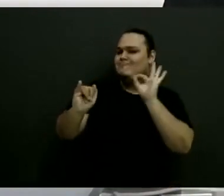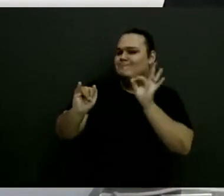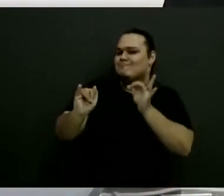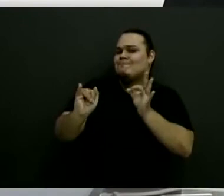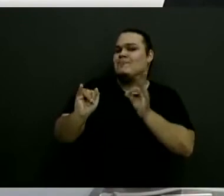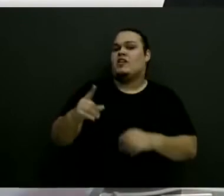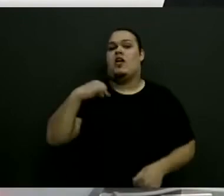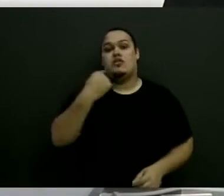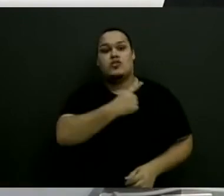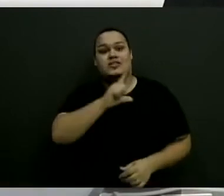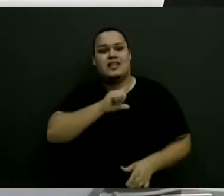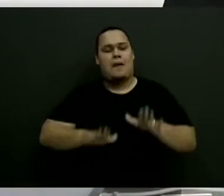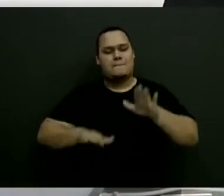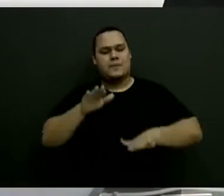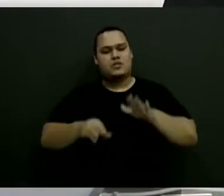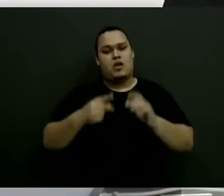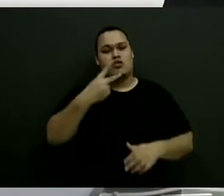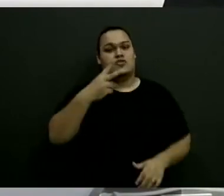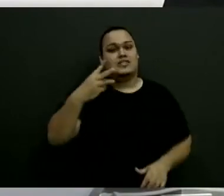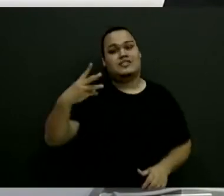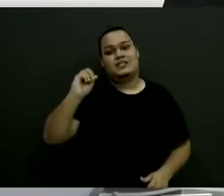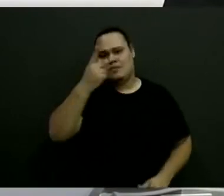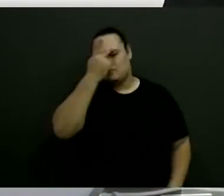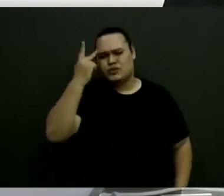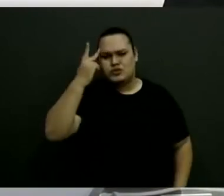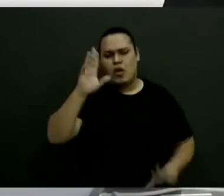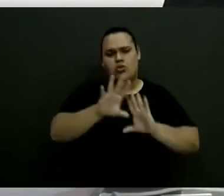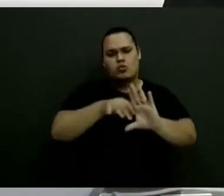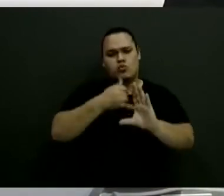mais de 230 pessoas aí no YouTube, tá ok?